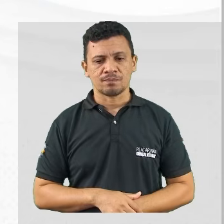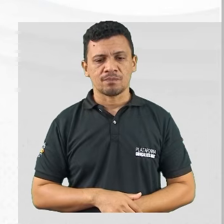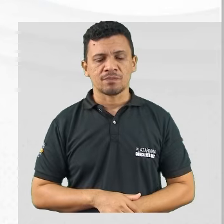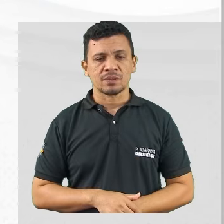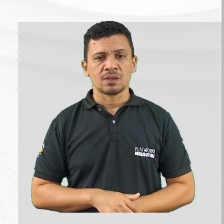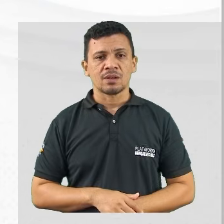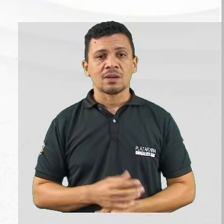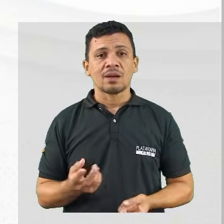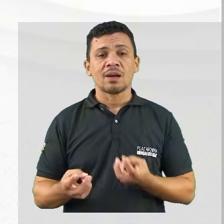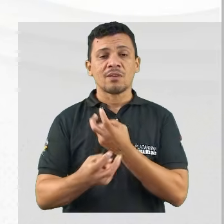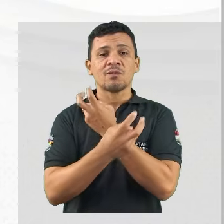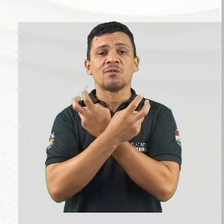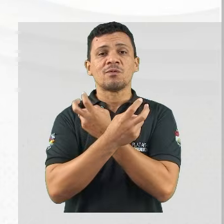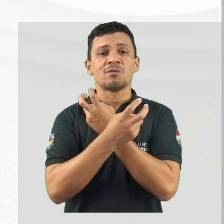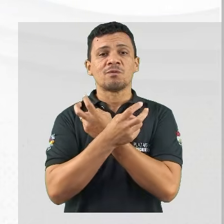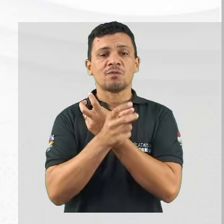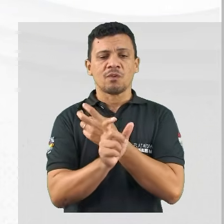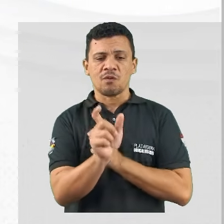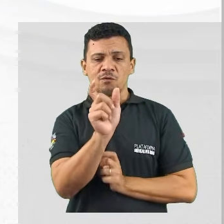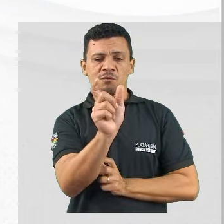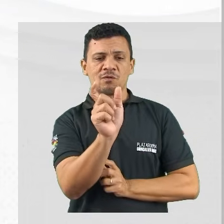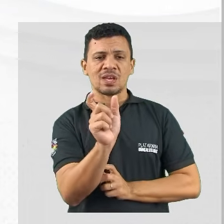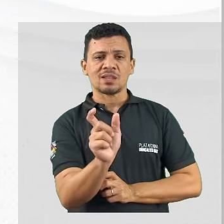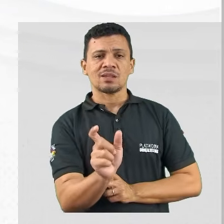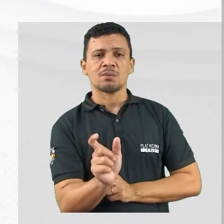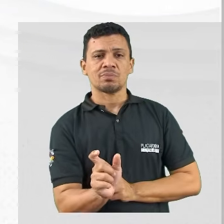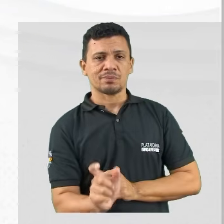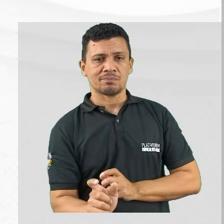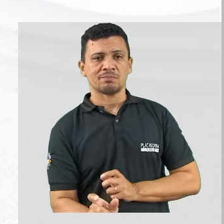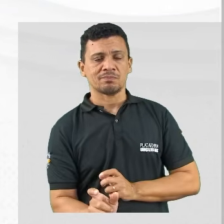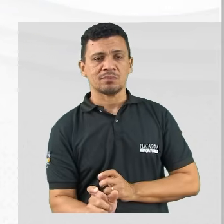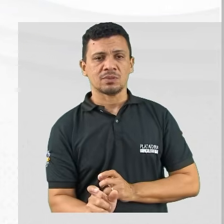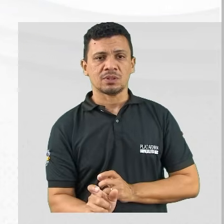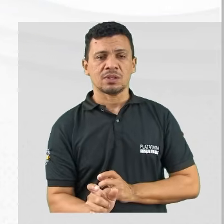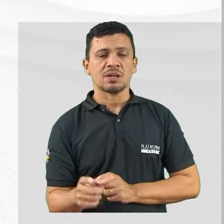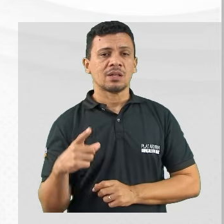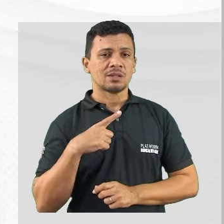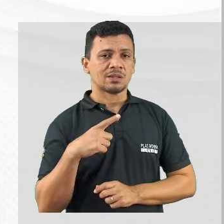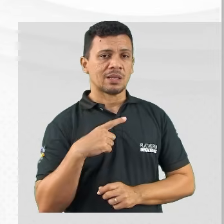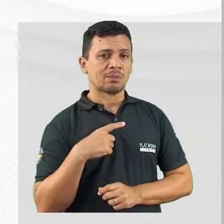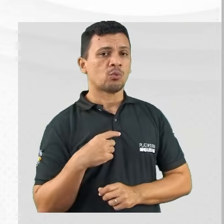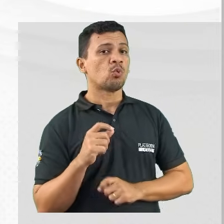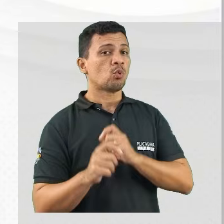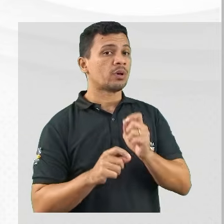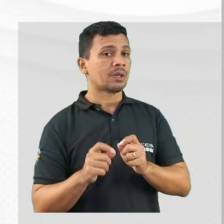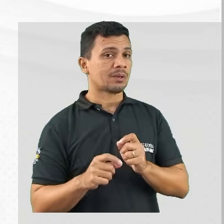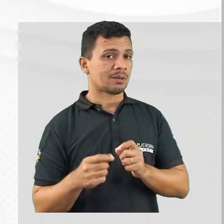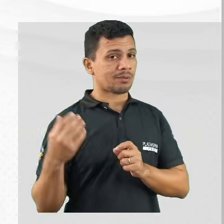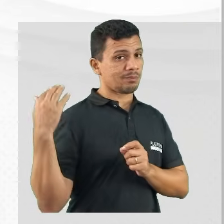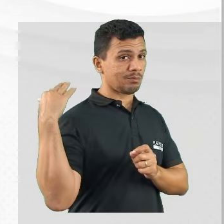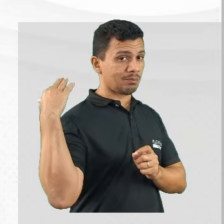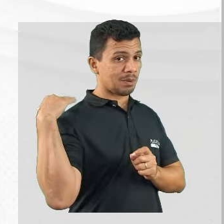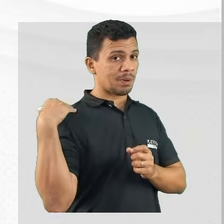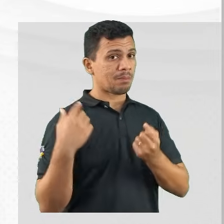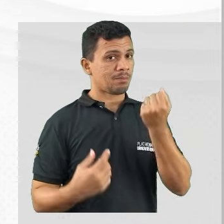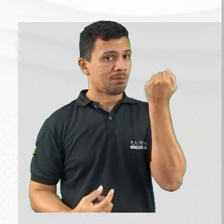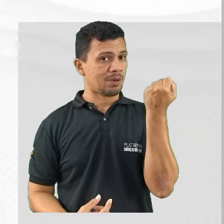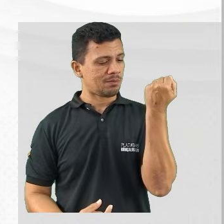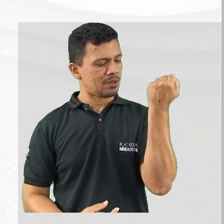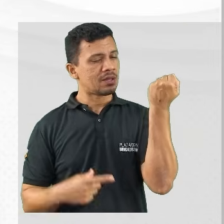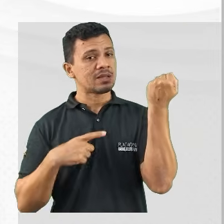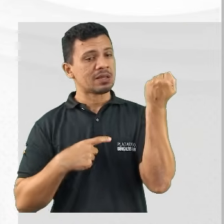as vértebras, tá? Então, na região da coluna, nós temos